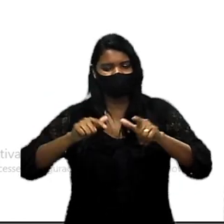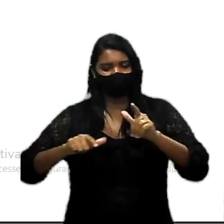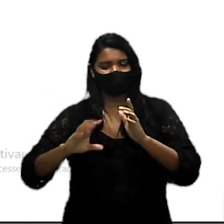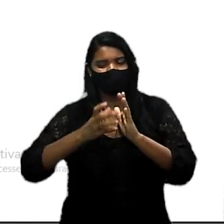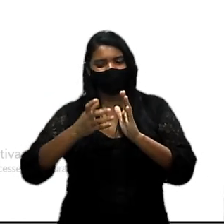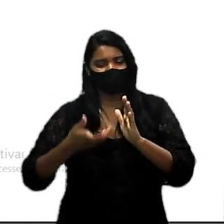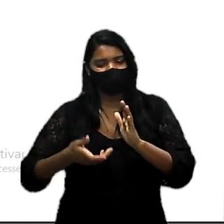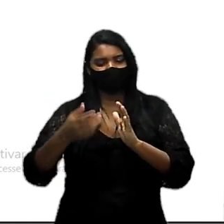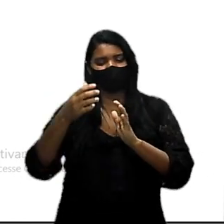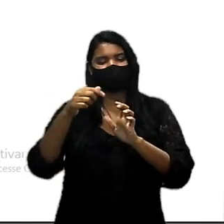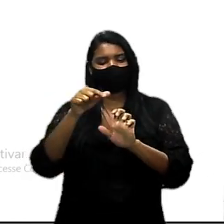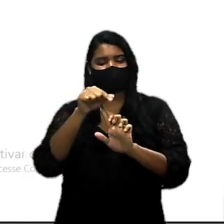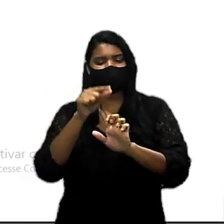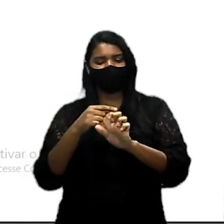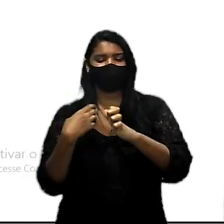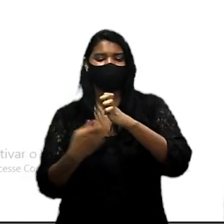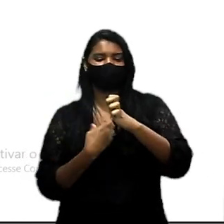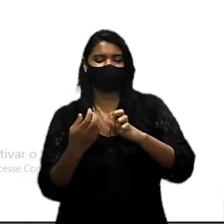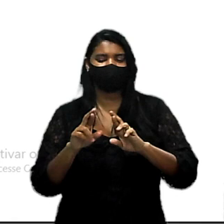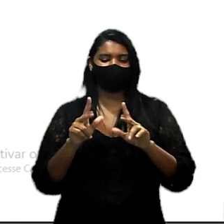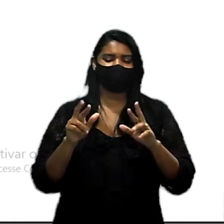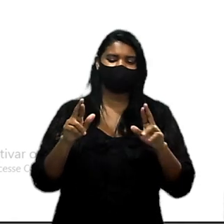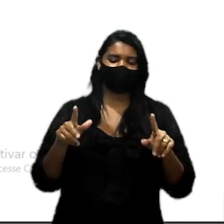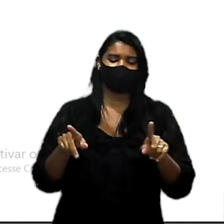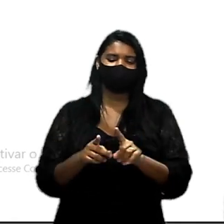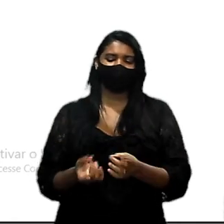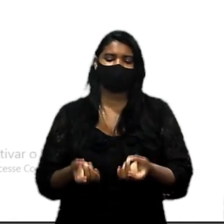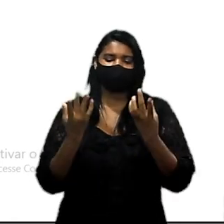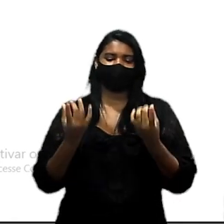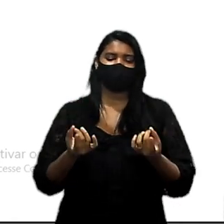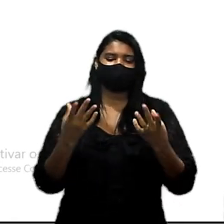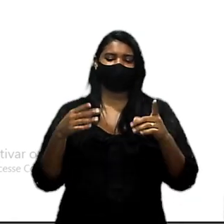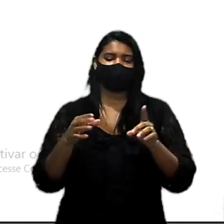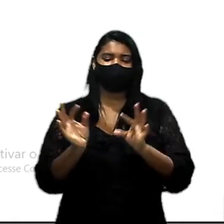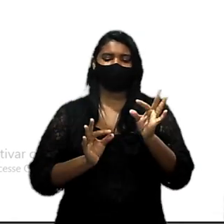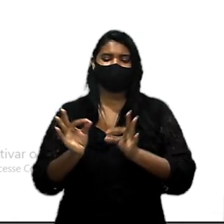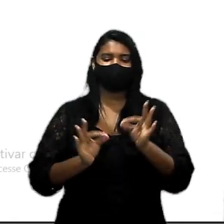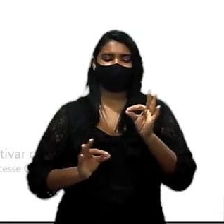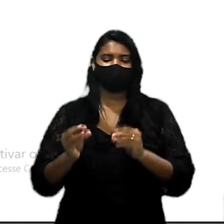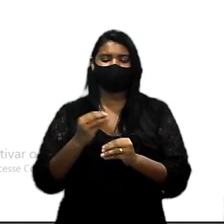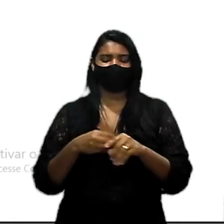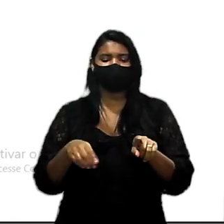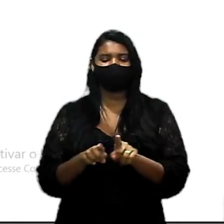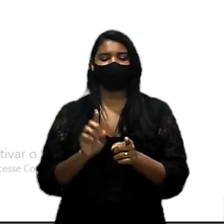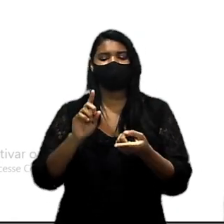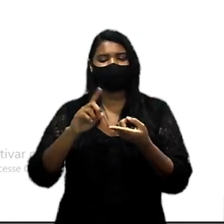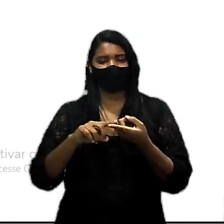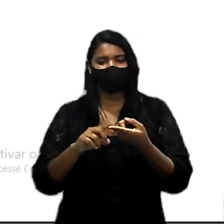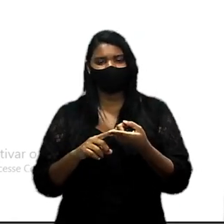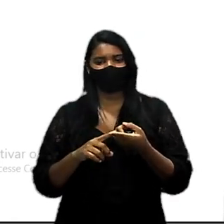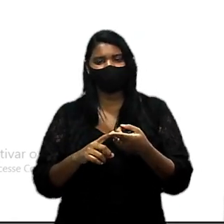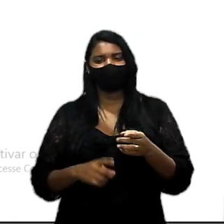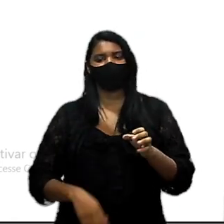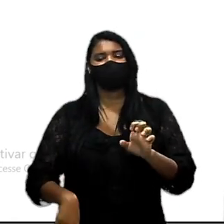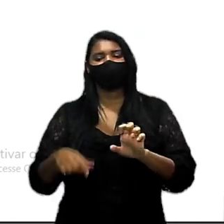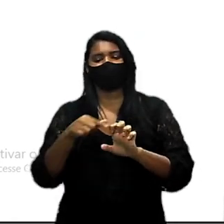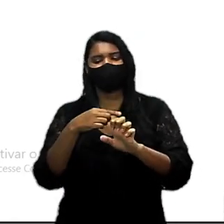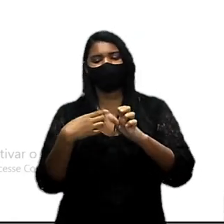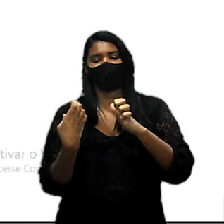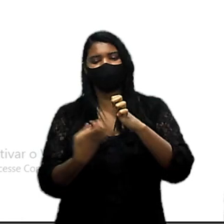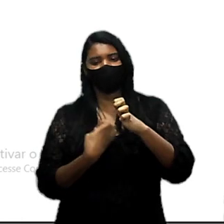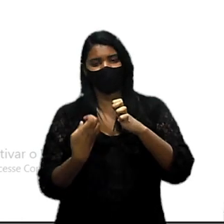das diferentes trocas, né, da venda de diferentes organizações para empresários que fazem